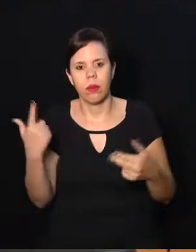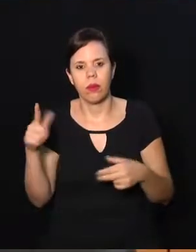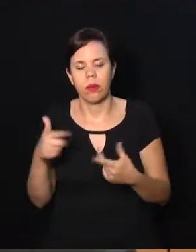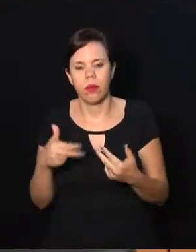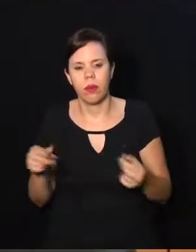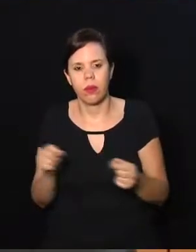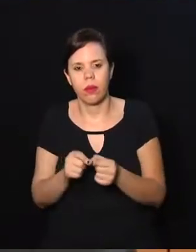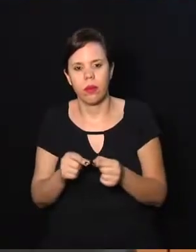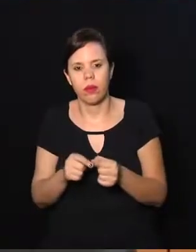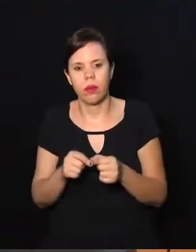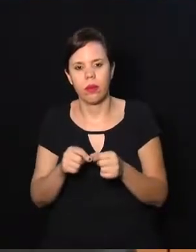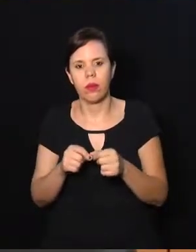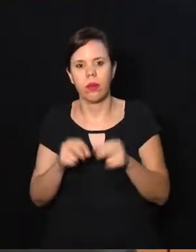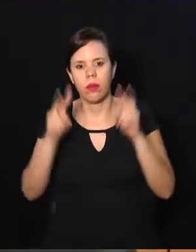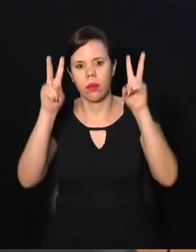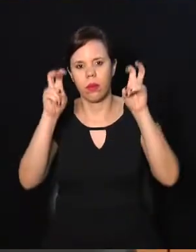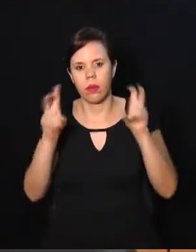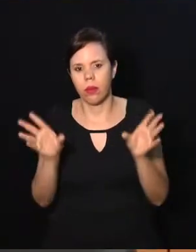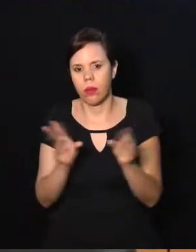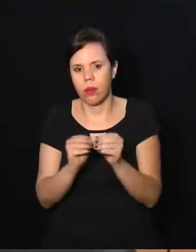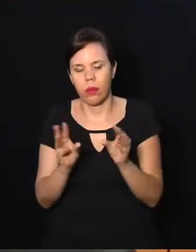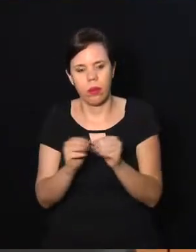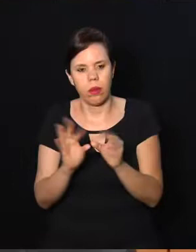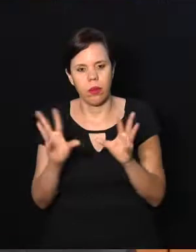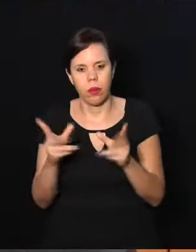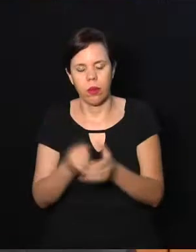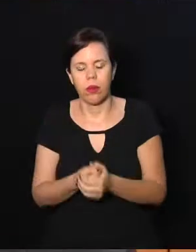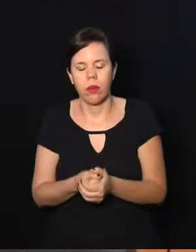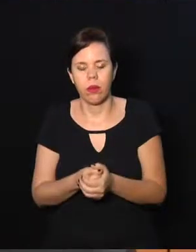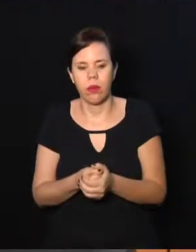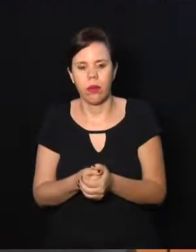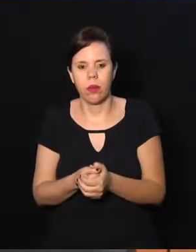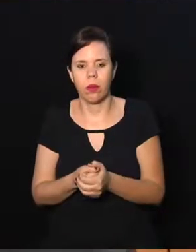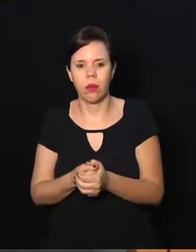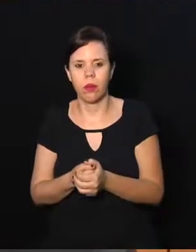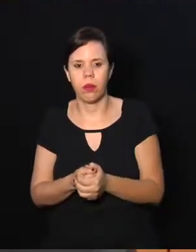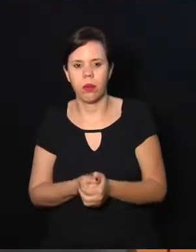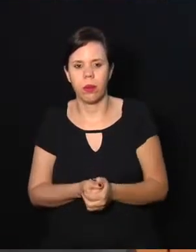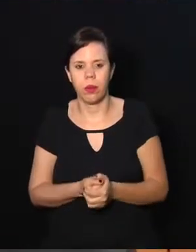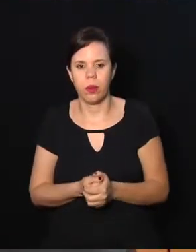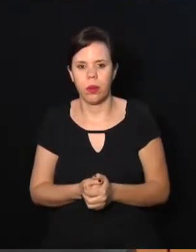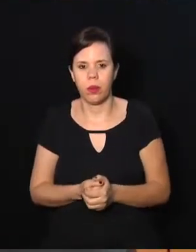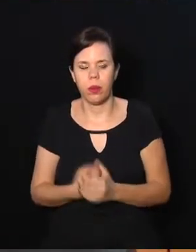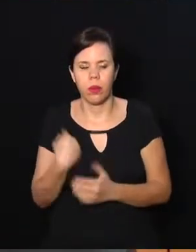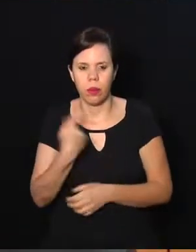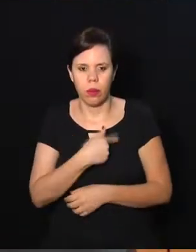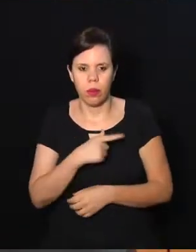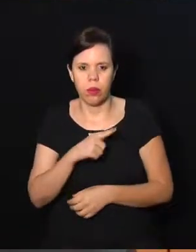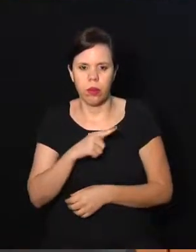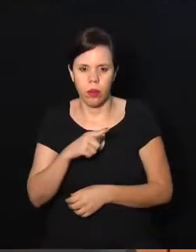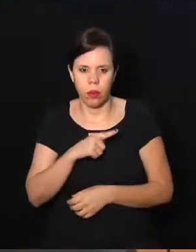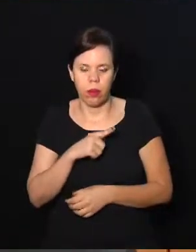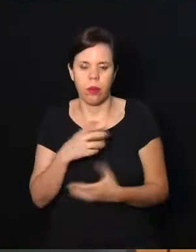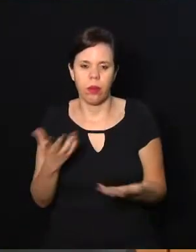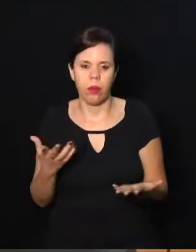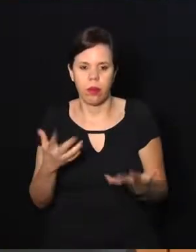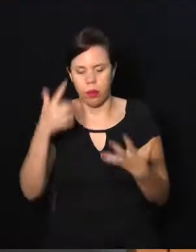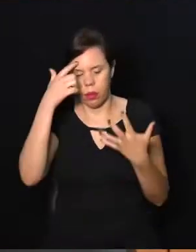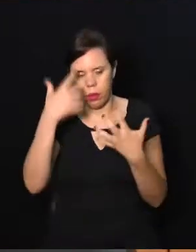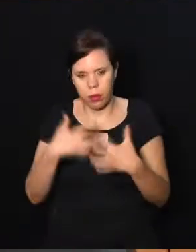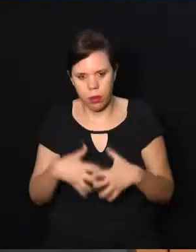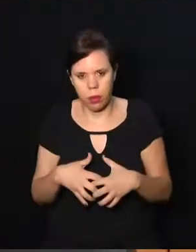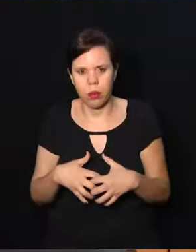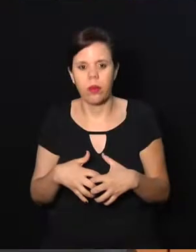né? Aqui eu não estou resumindo todos esses fundamentos, mas justamente nós temos esta ocasião de uma